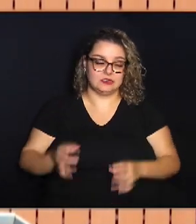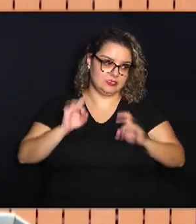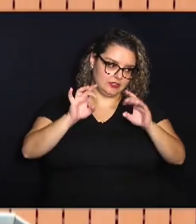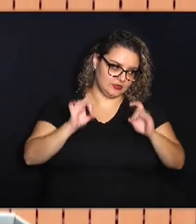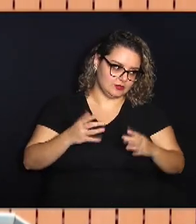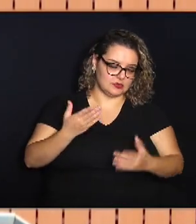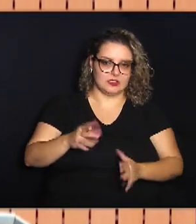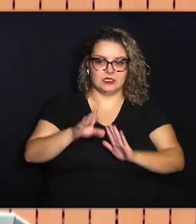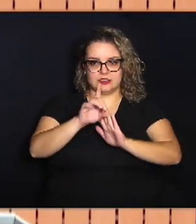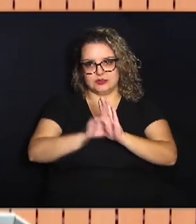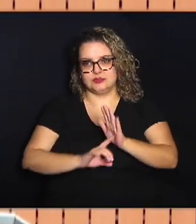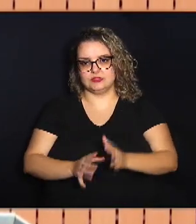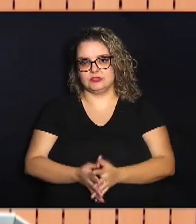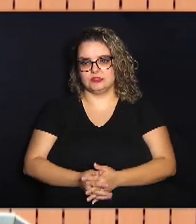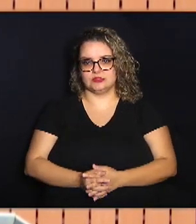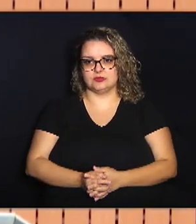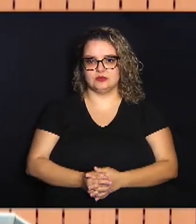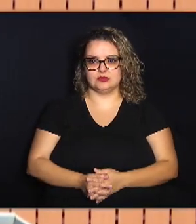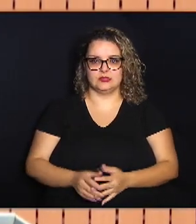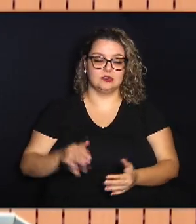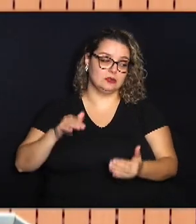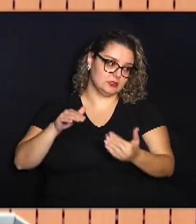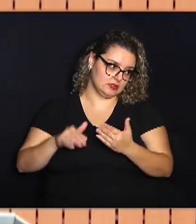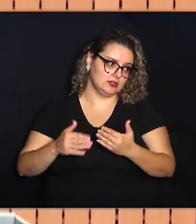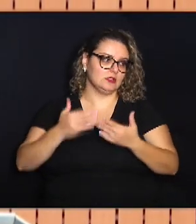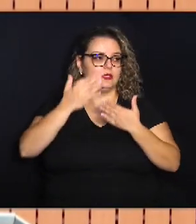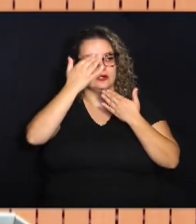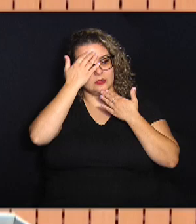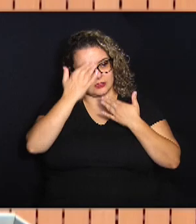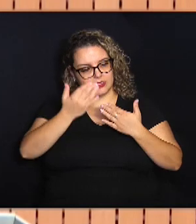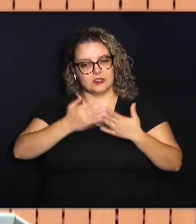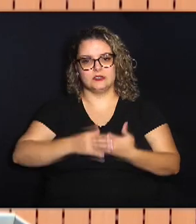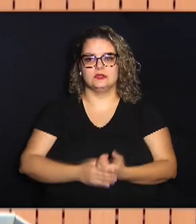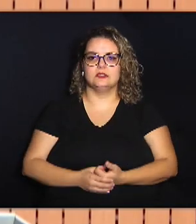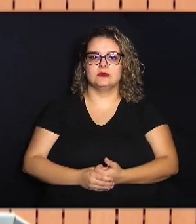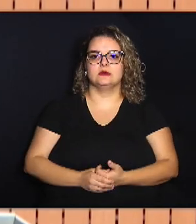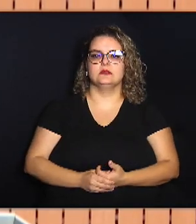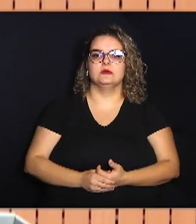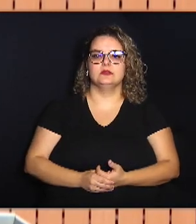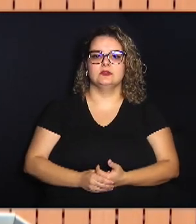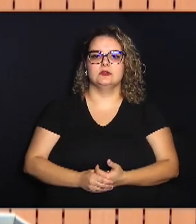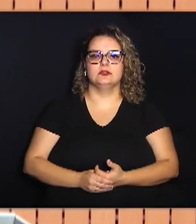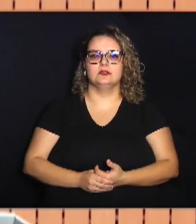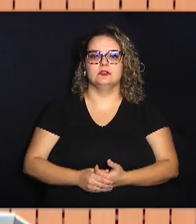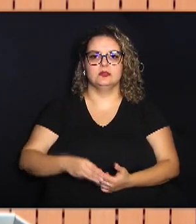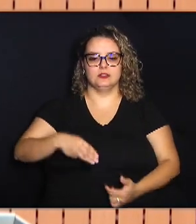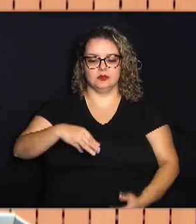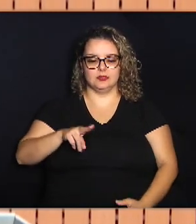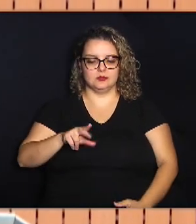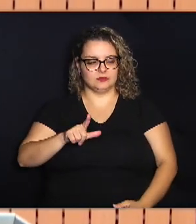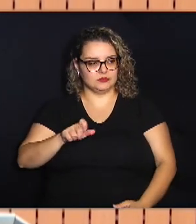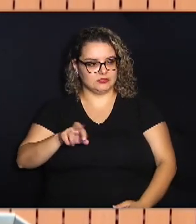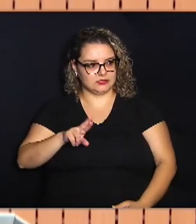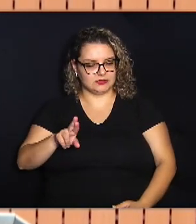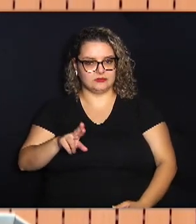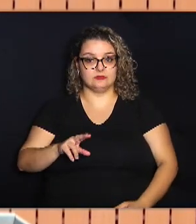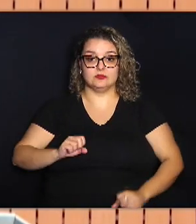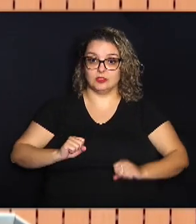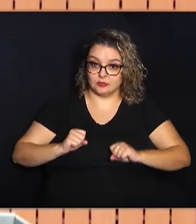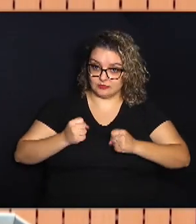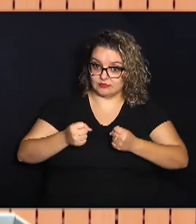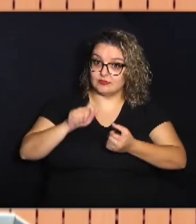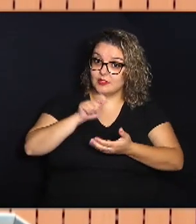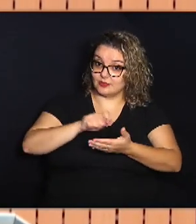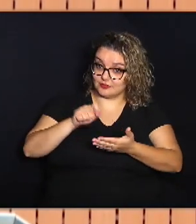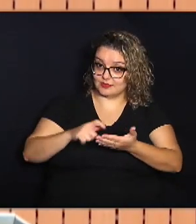que é direito, né, e trânsito, então a gente agradece demais. Miller, né, um guerreiro, autor de